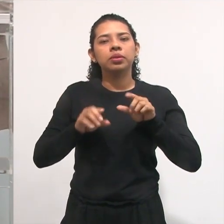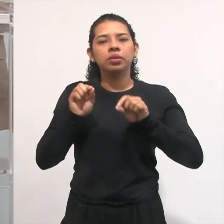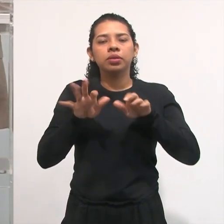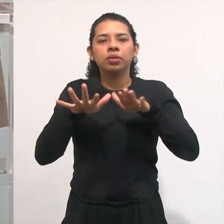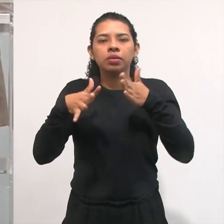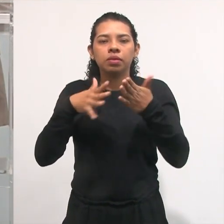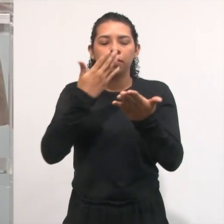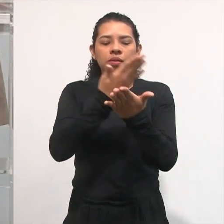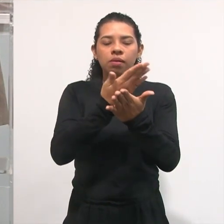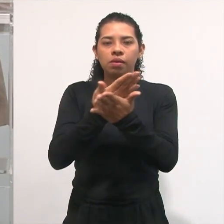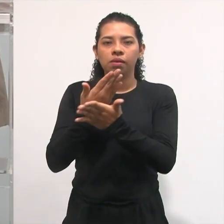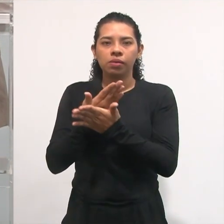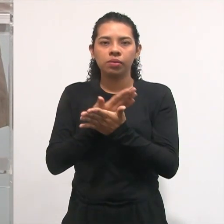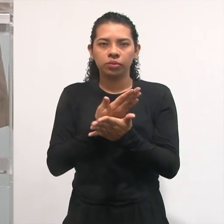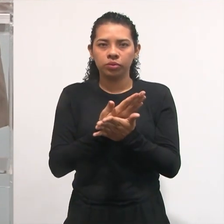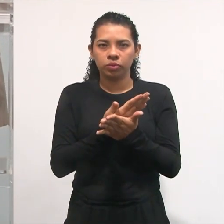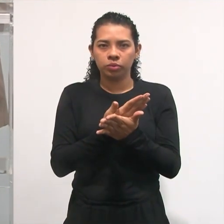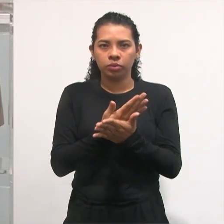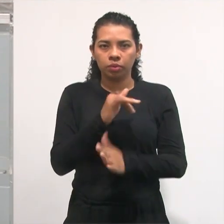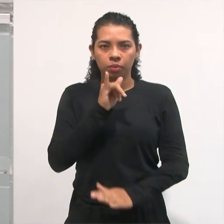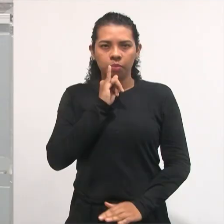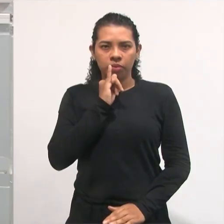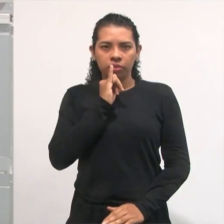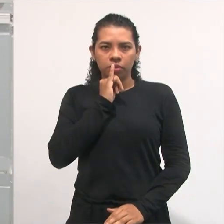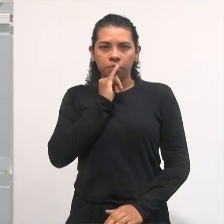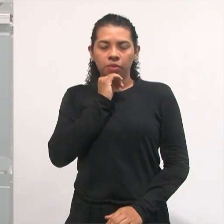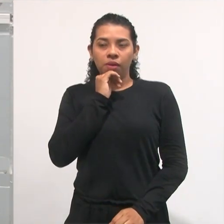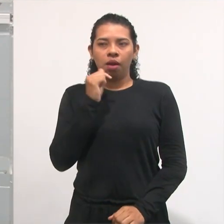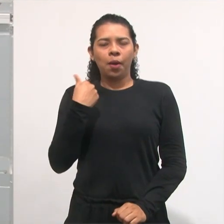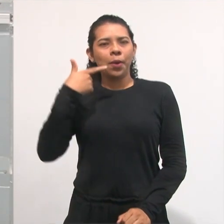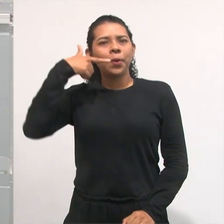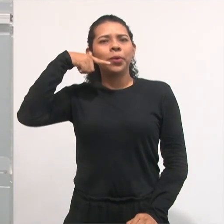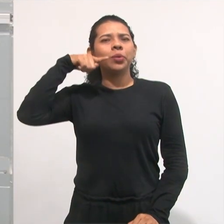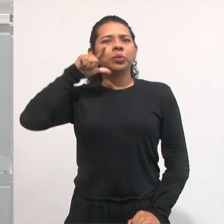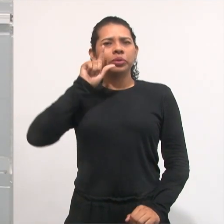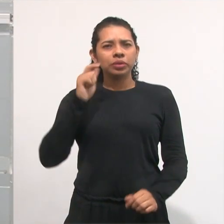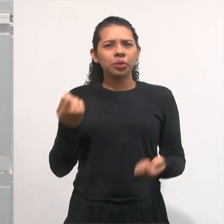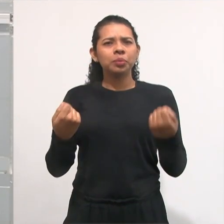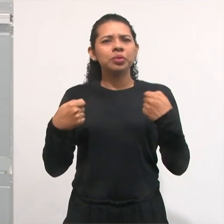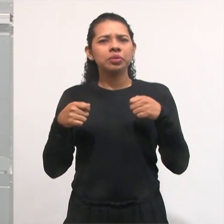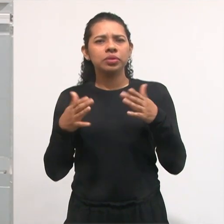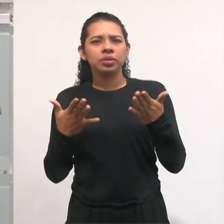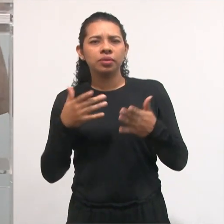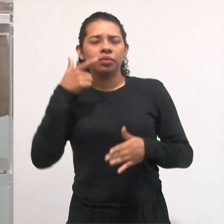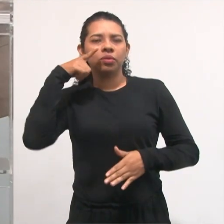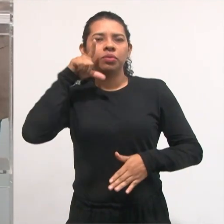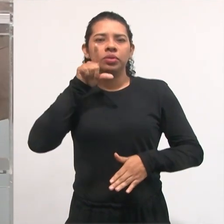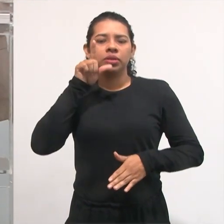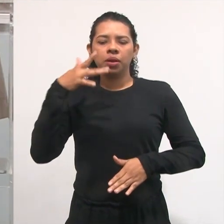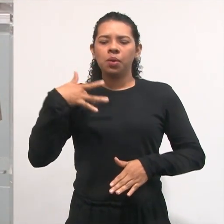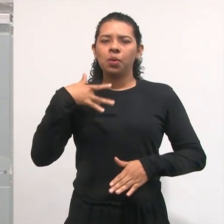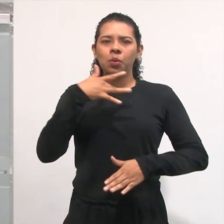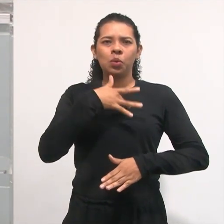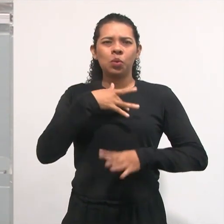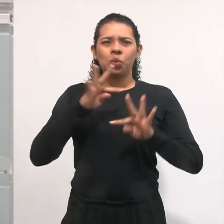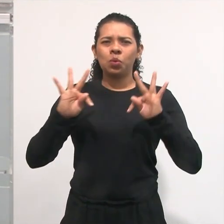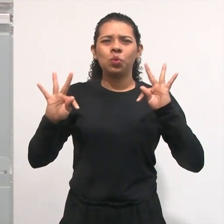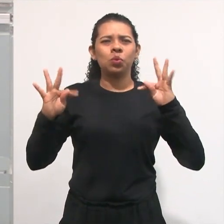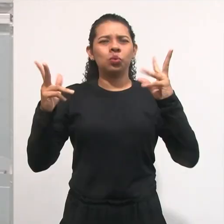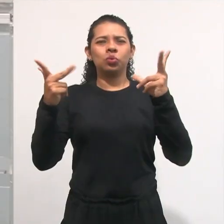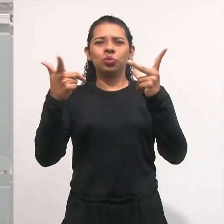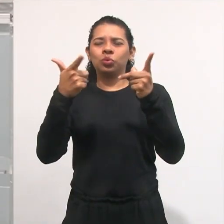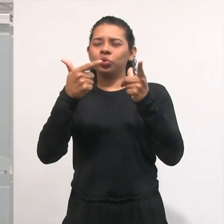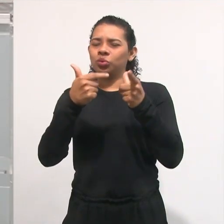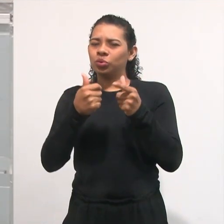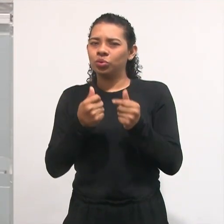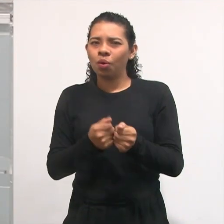vem a ser os elementos do estudo, ok? Então, por exemplo, é possível coletar dados de